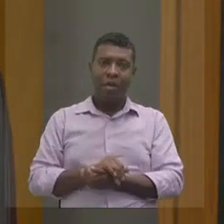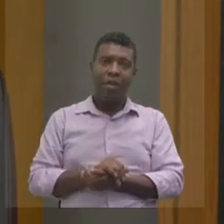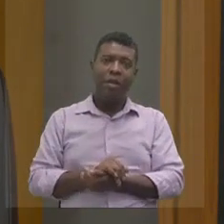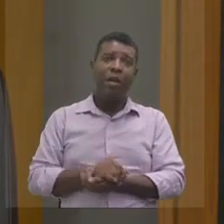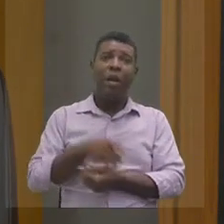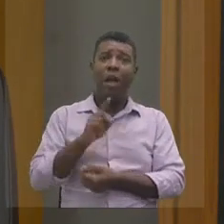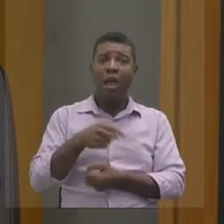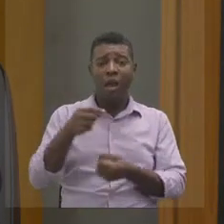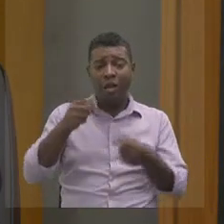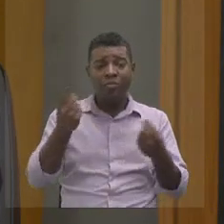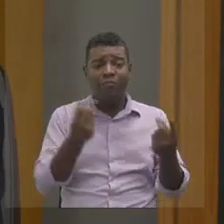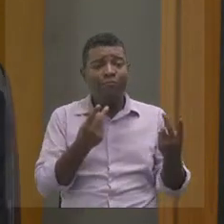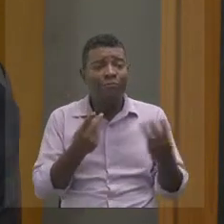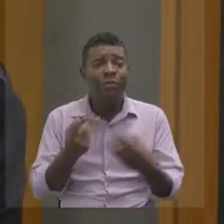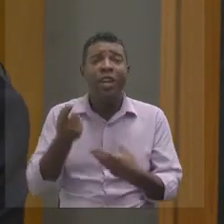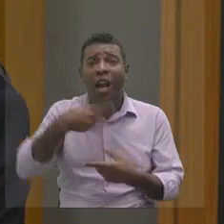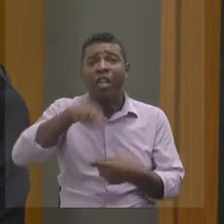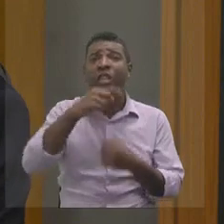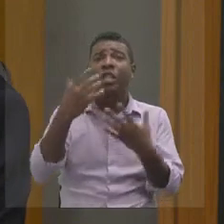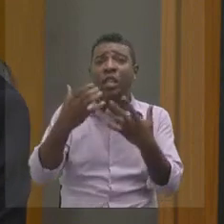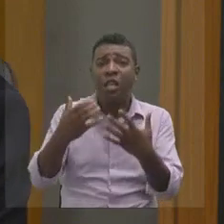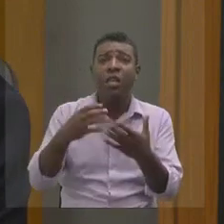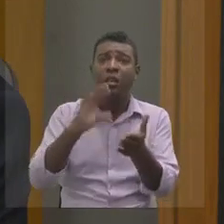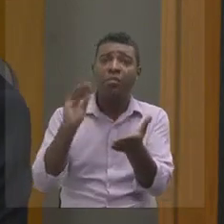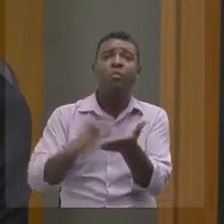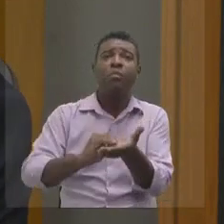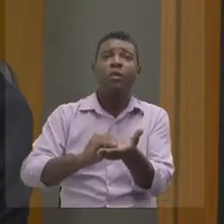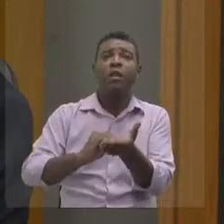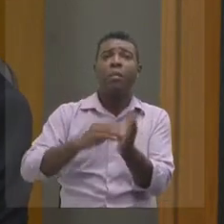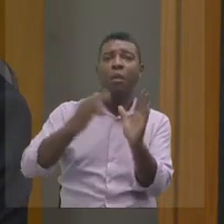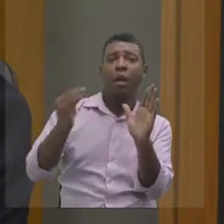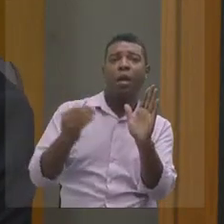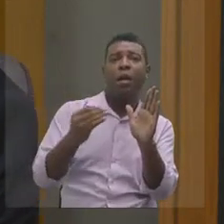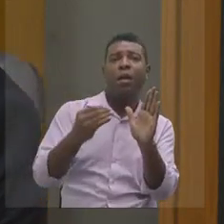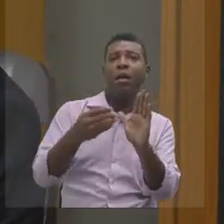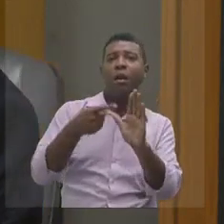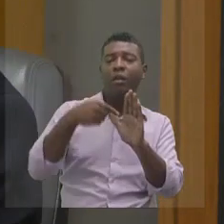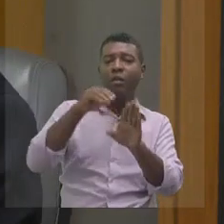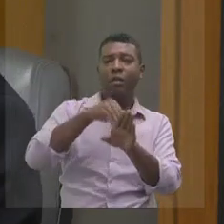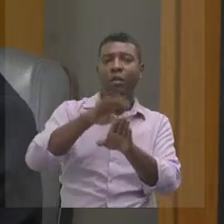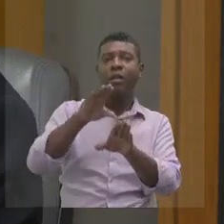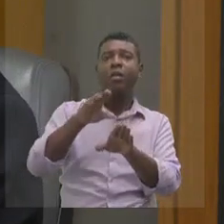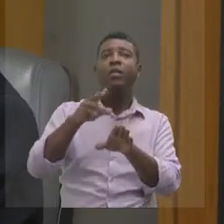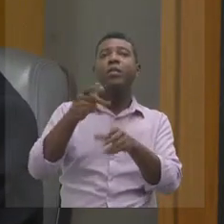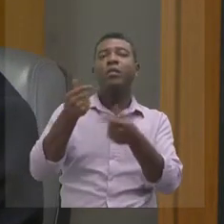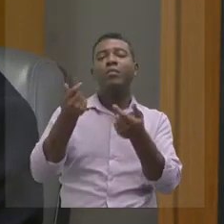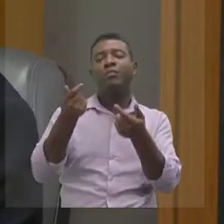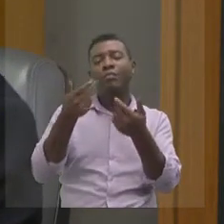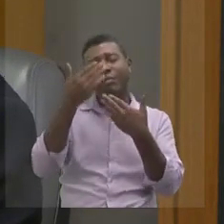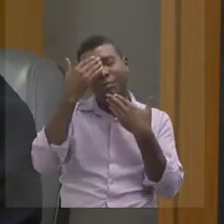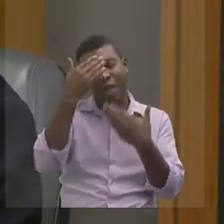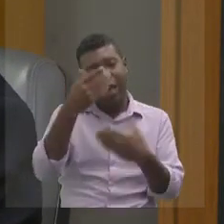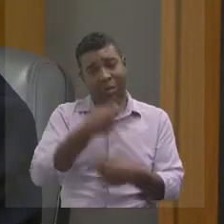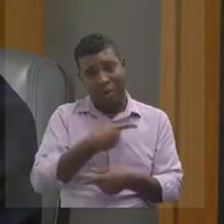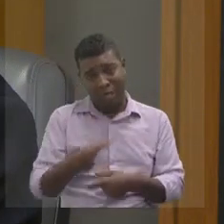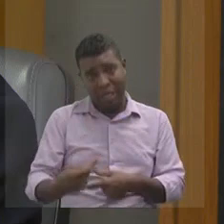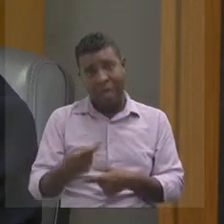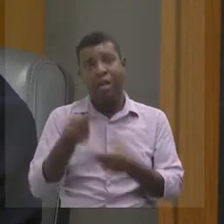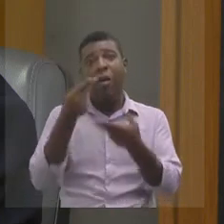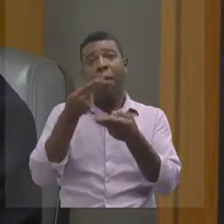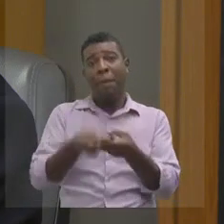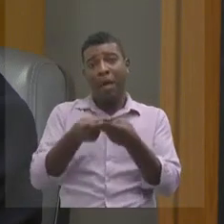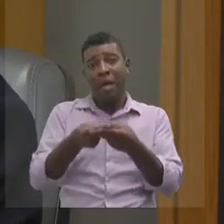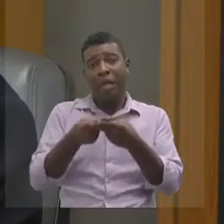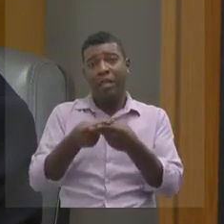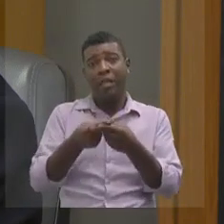gostaria de estar pleiteando aqui para que fique registrado mas presente muito obrigado Sobretudo com a paciência de